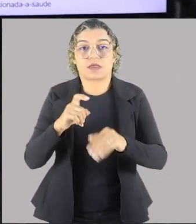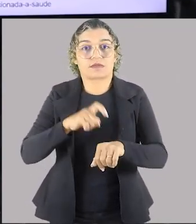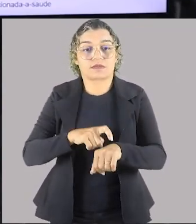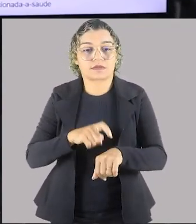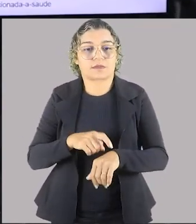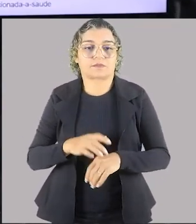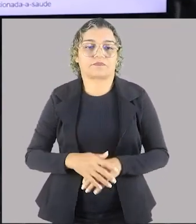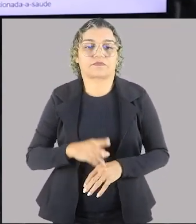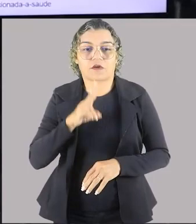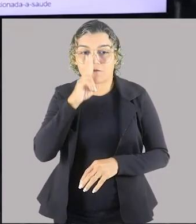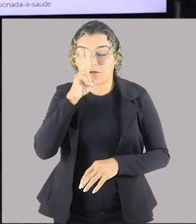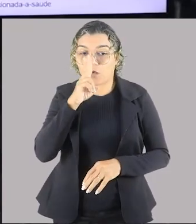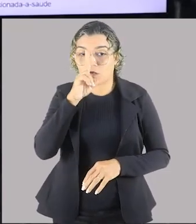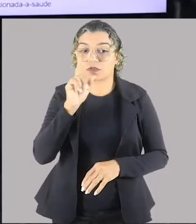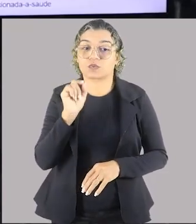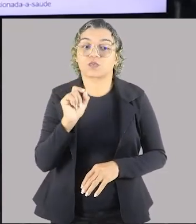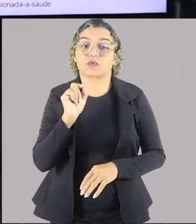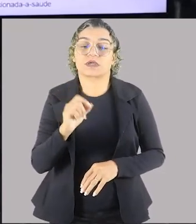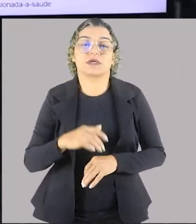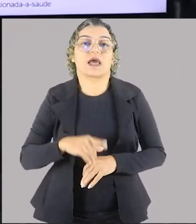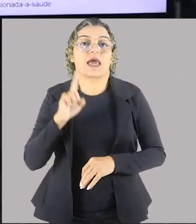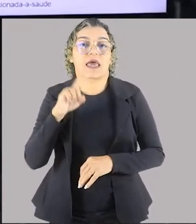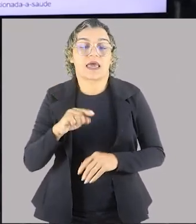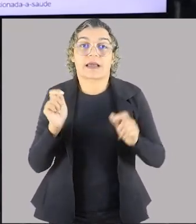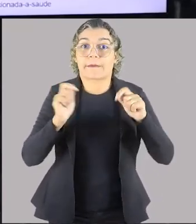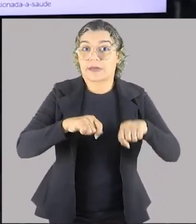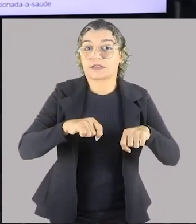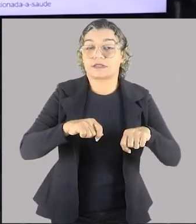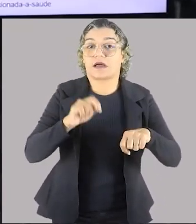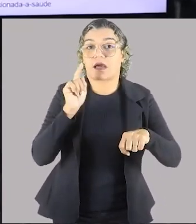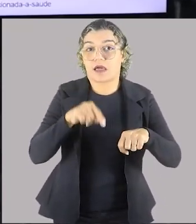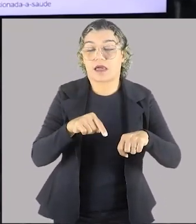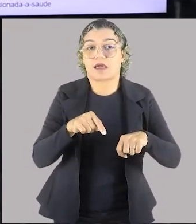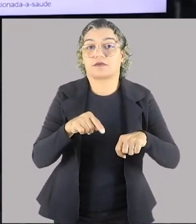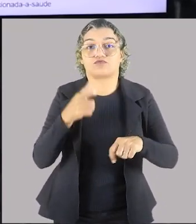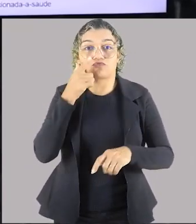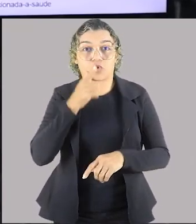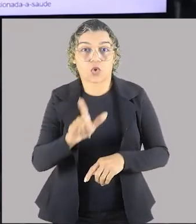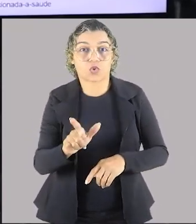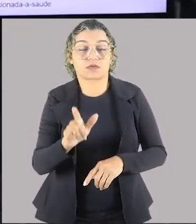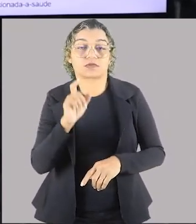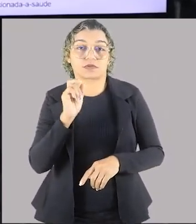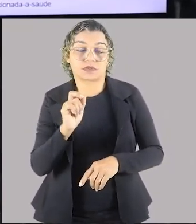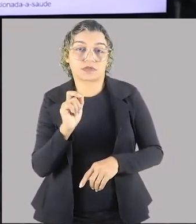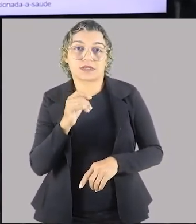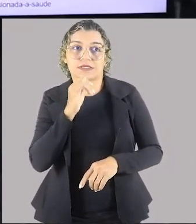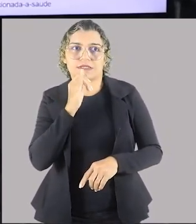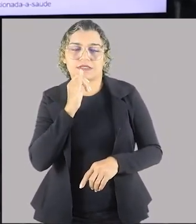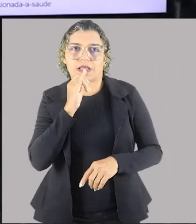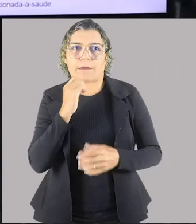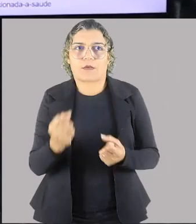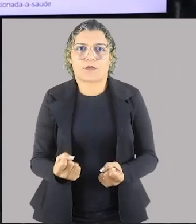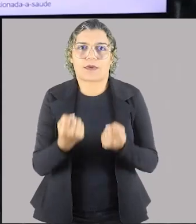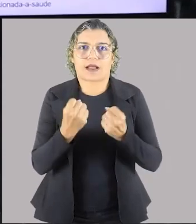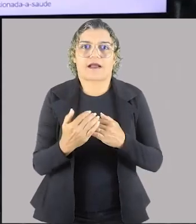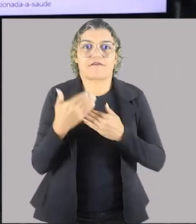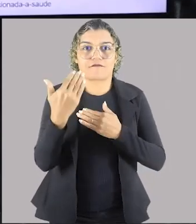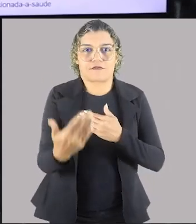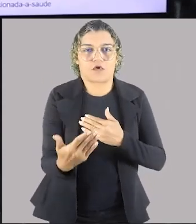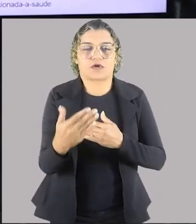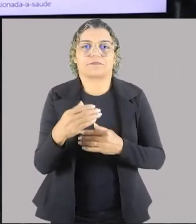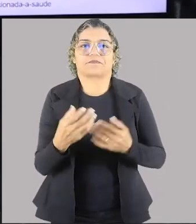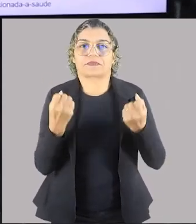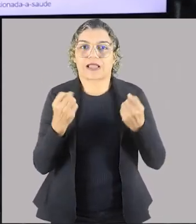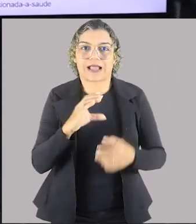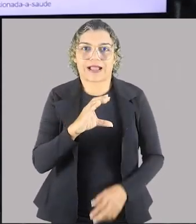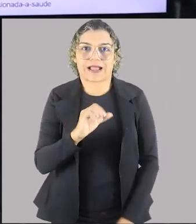A força vem ser a capacidade de vencer uma carga externa. Essa carga ela